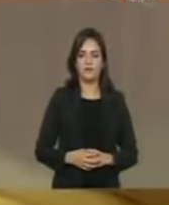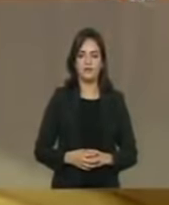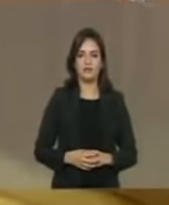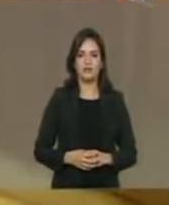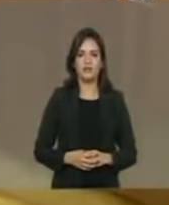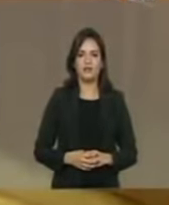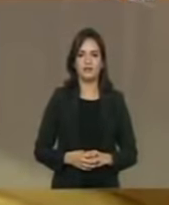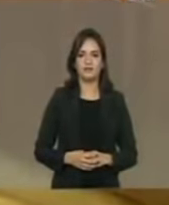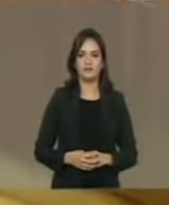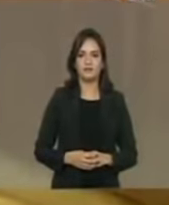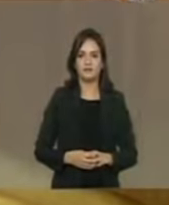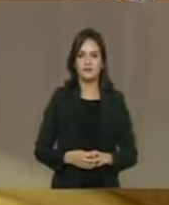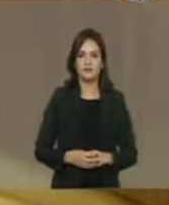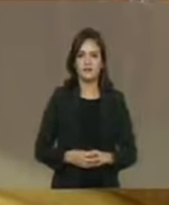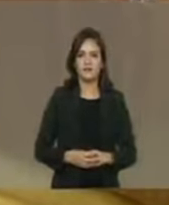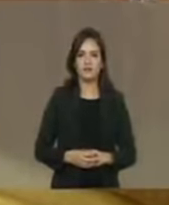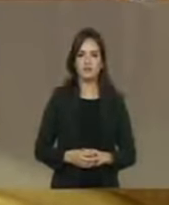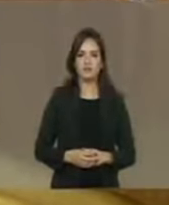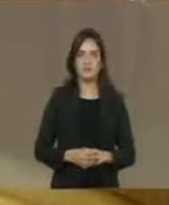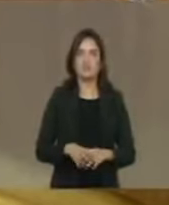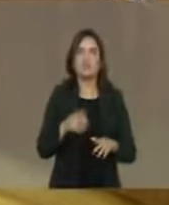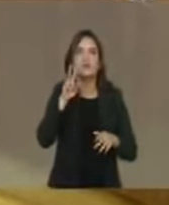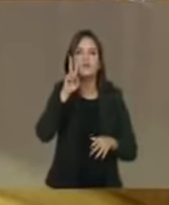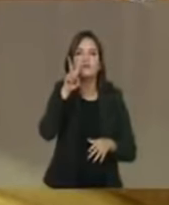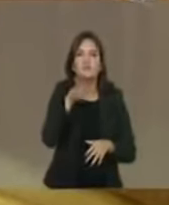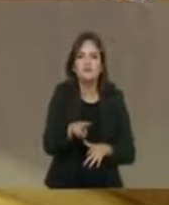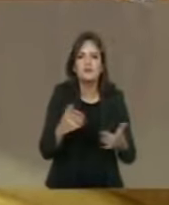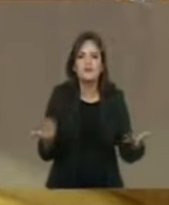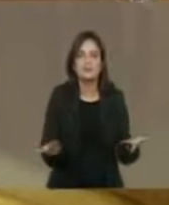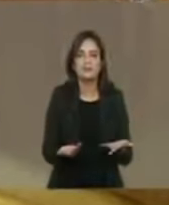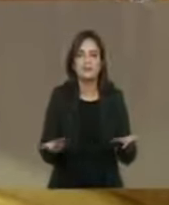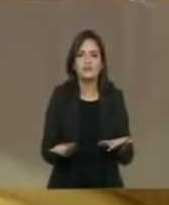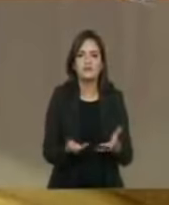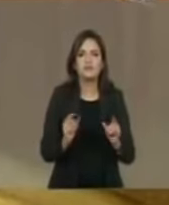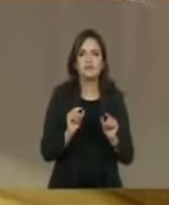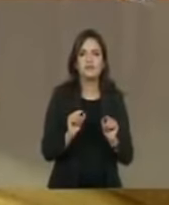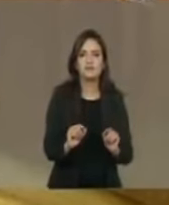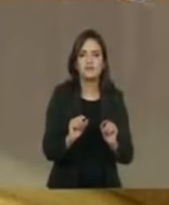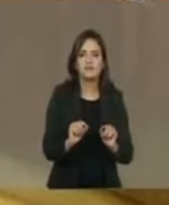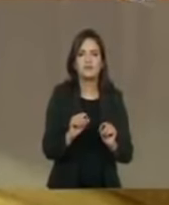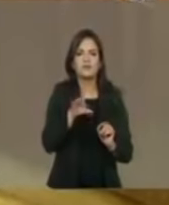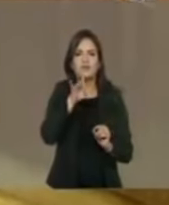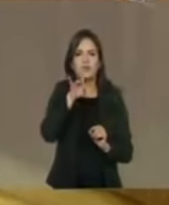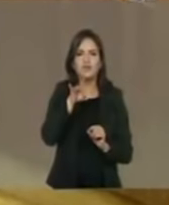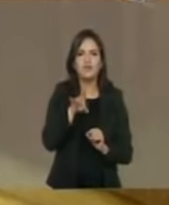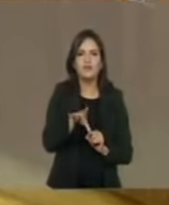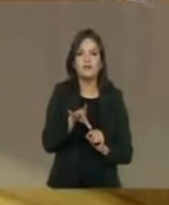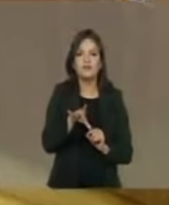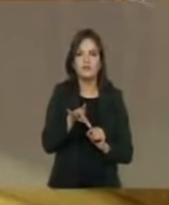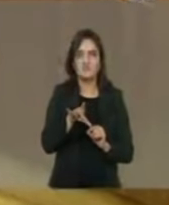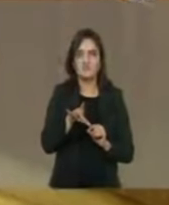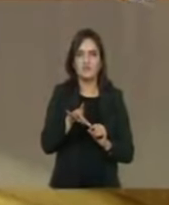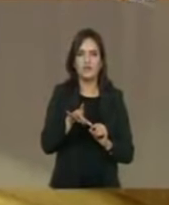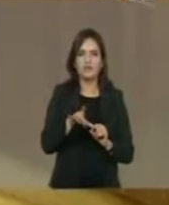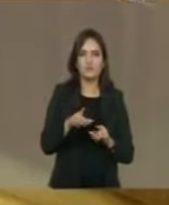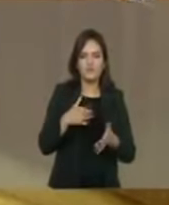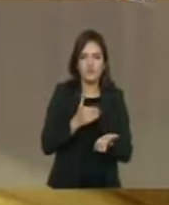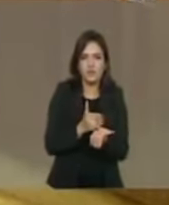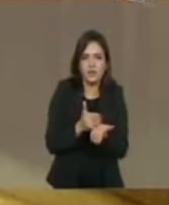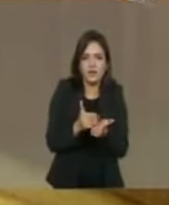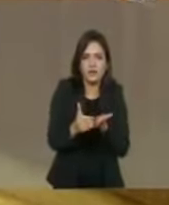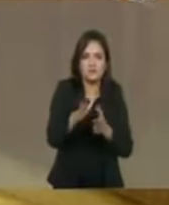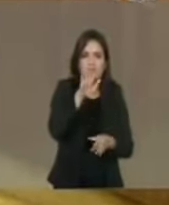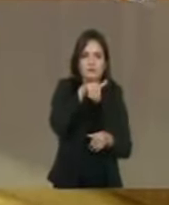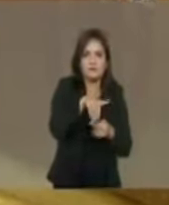breve observação desejo fazer breve observação apenas como nota introdutória o meu voto por